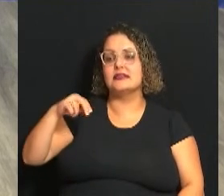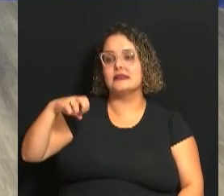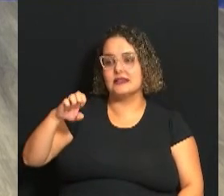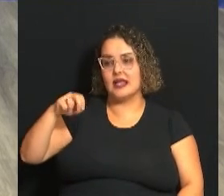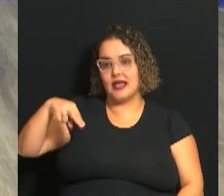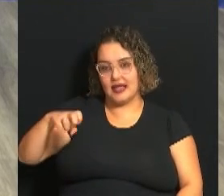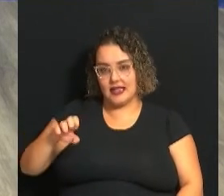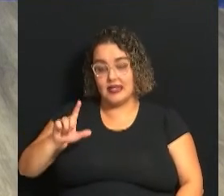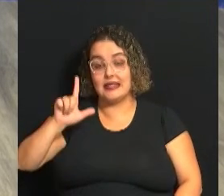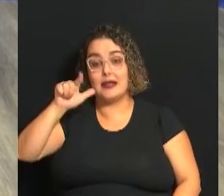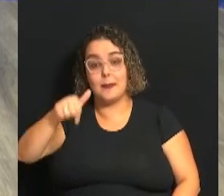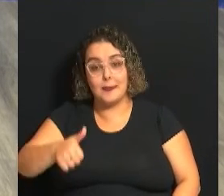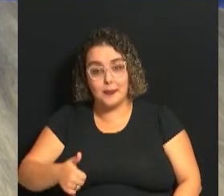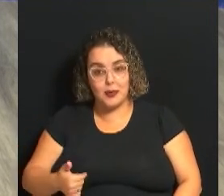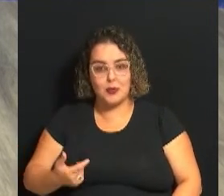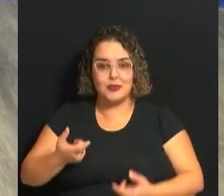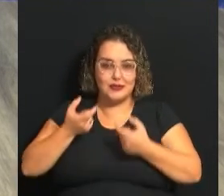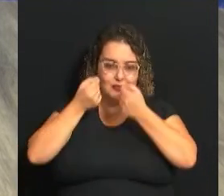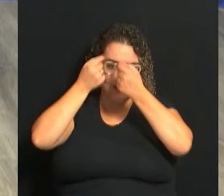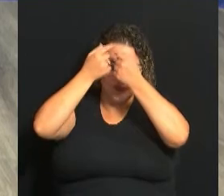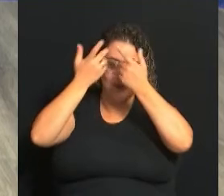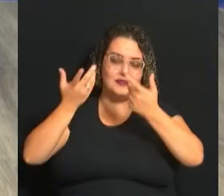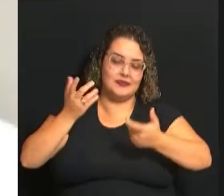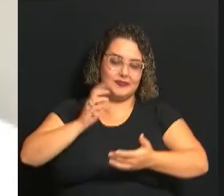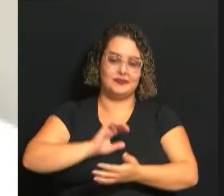câncer cerebral.